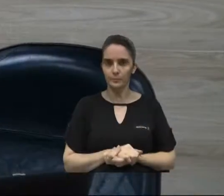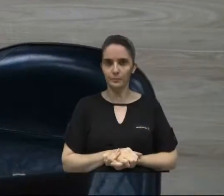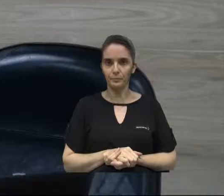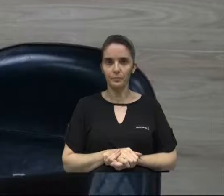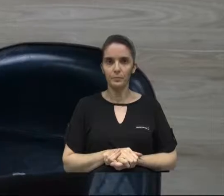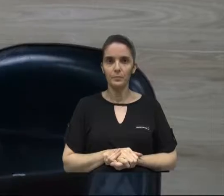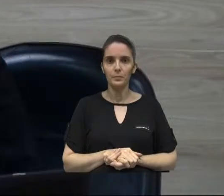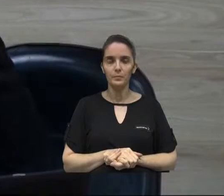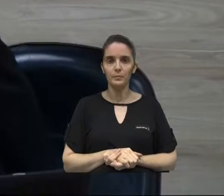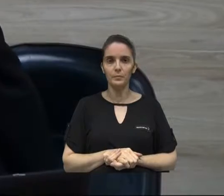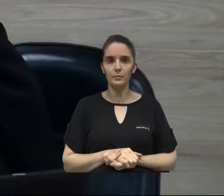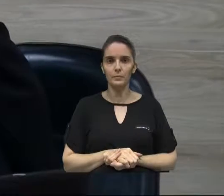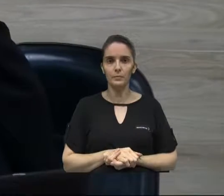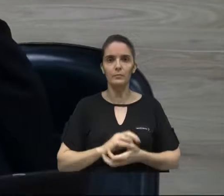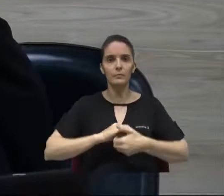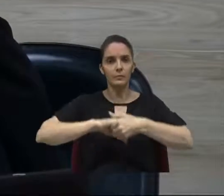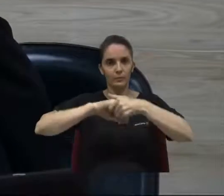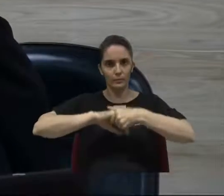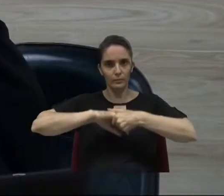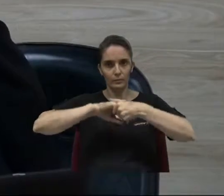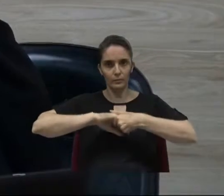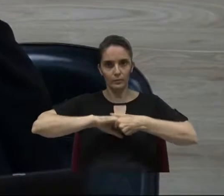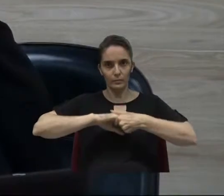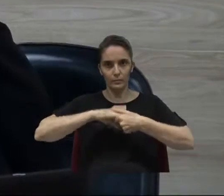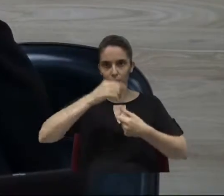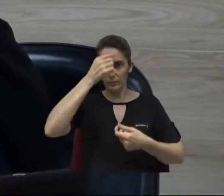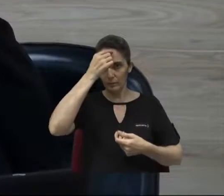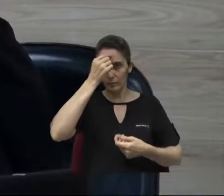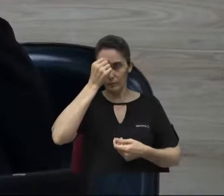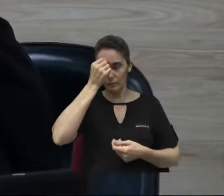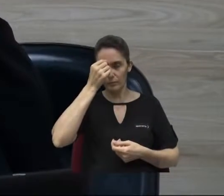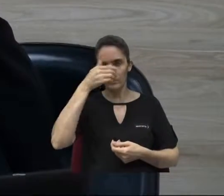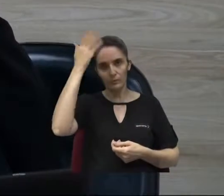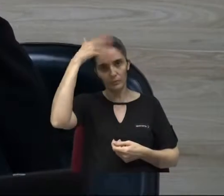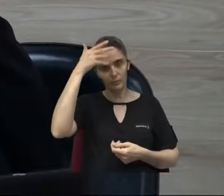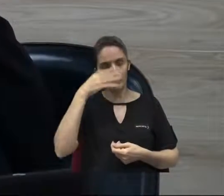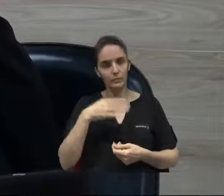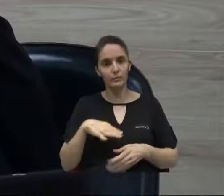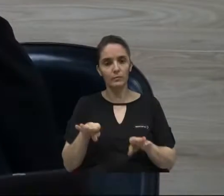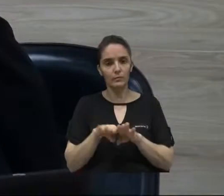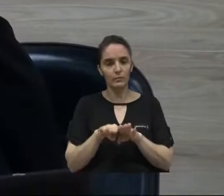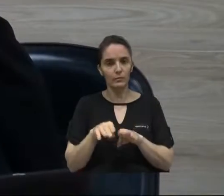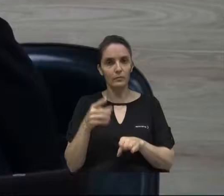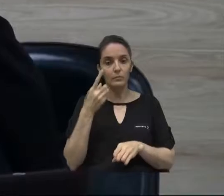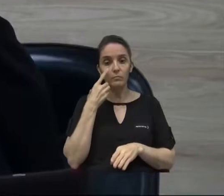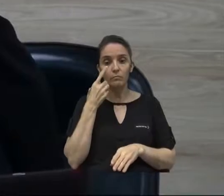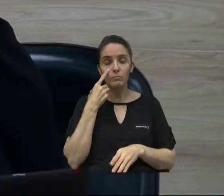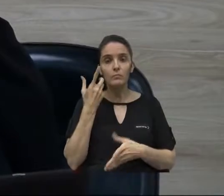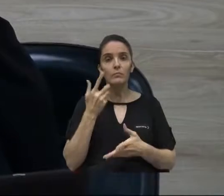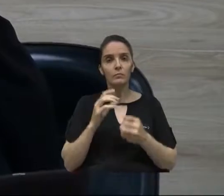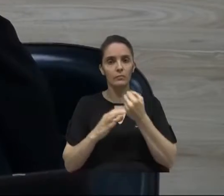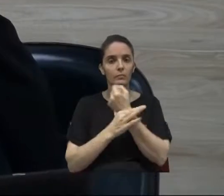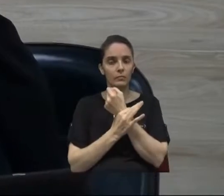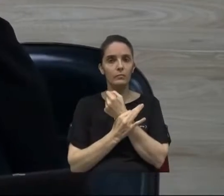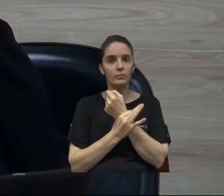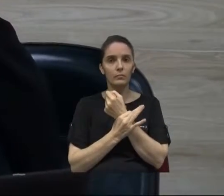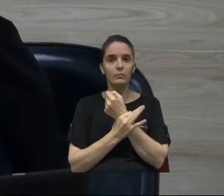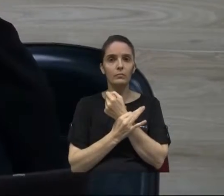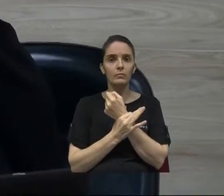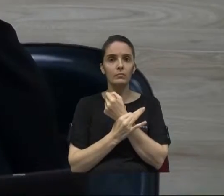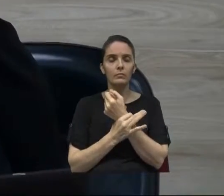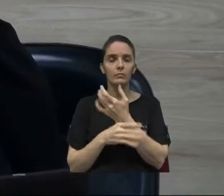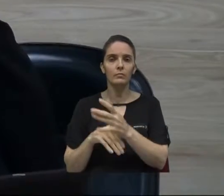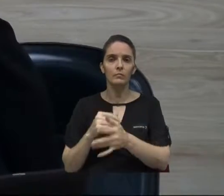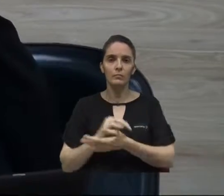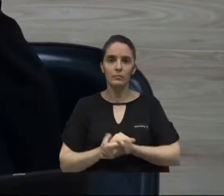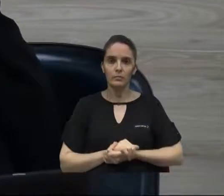cidade. Então, parabéns ao vereador Rafael, vou acompanhar também o caso, garantindo segurança, esperando garantir